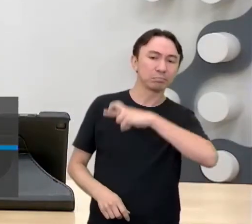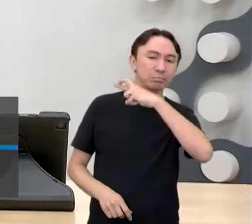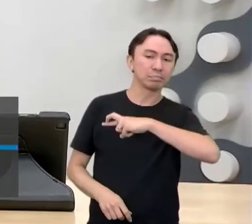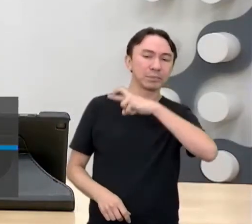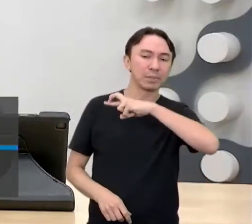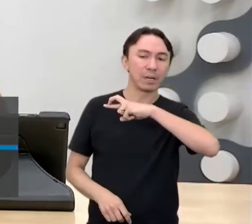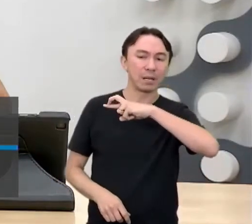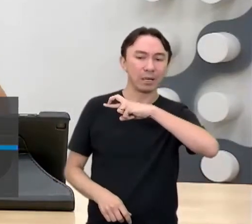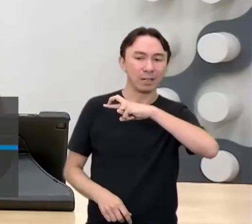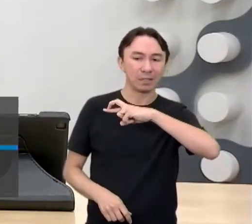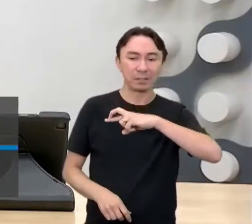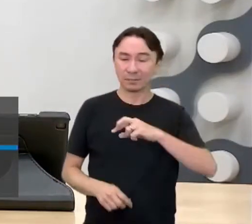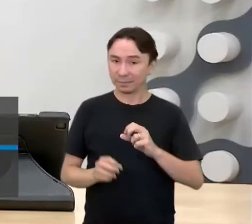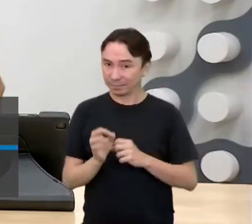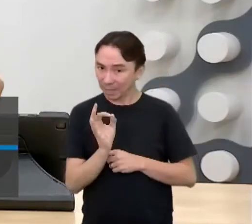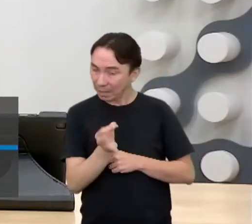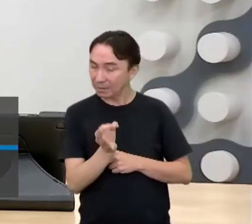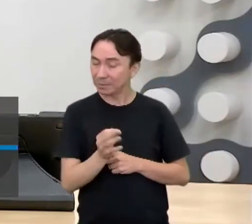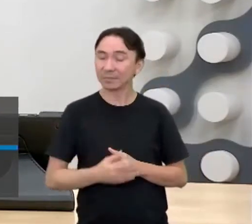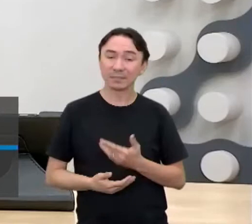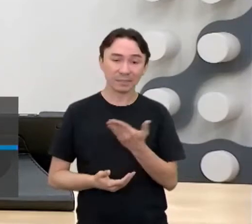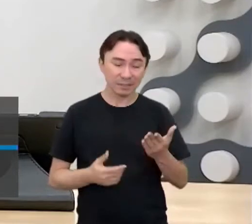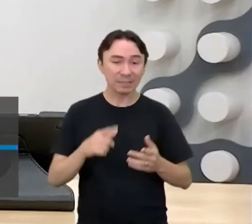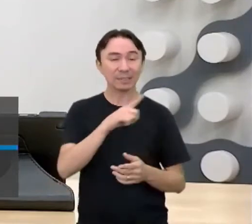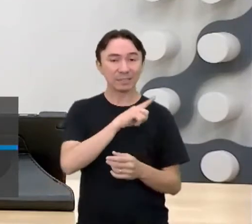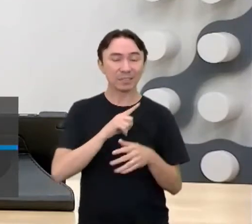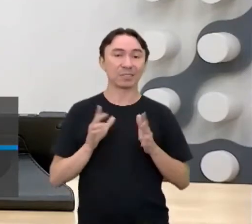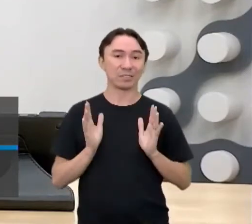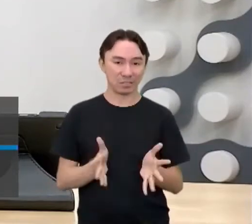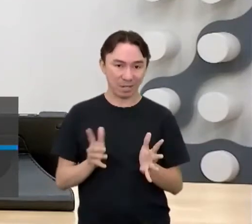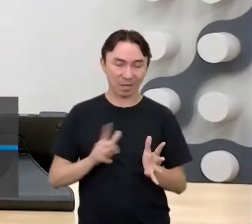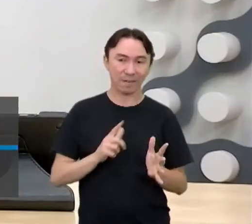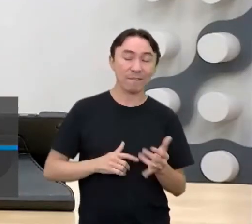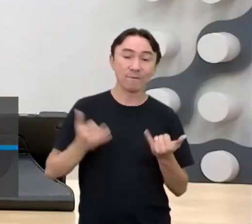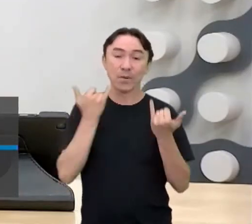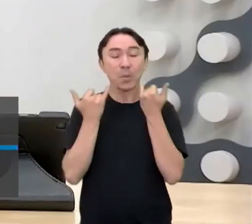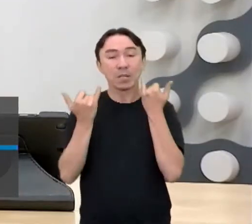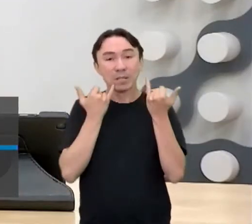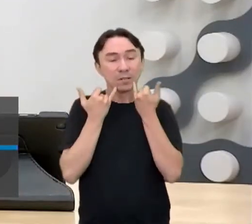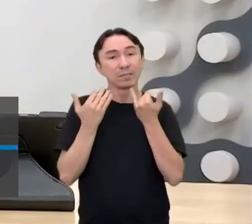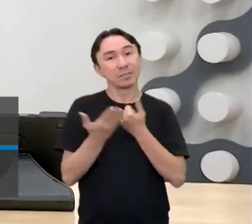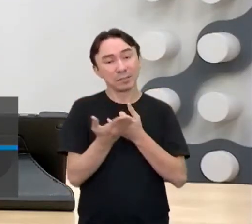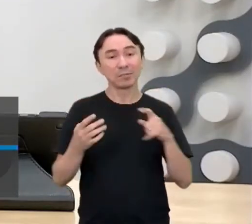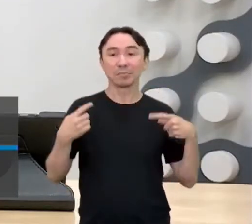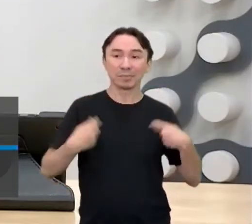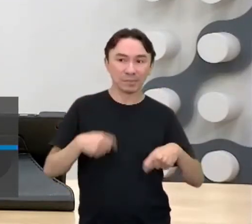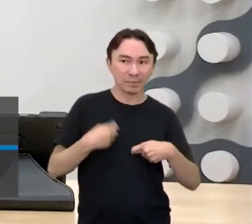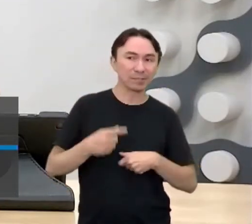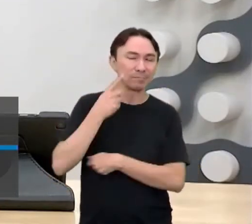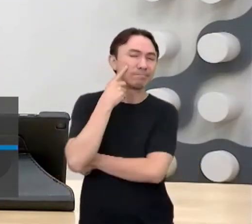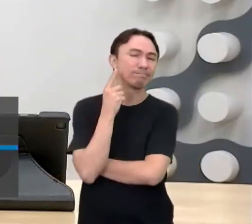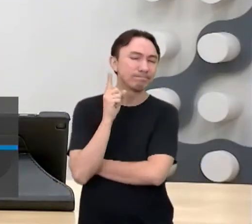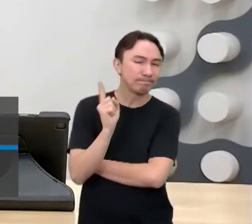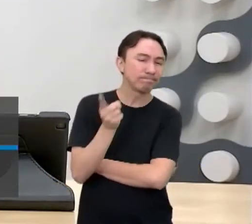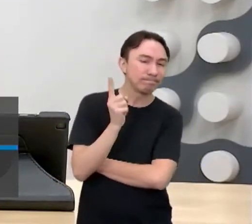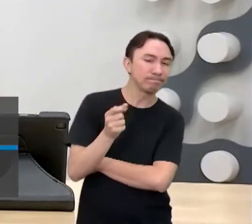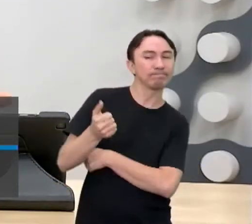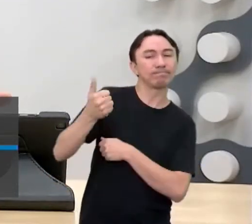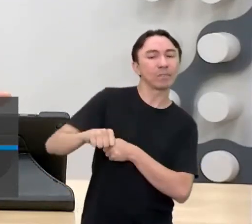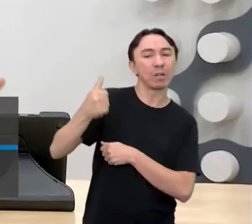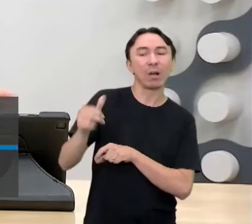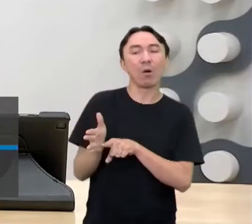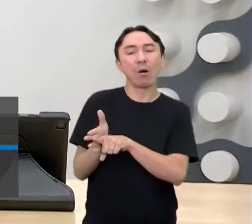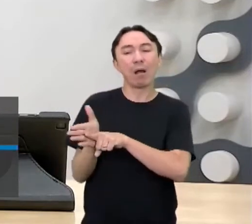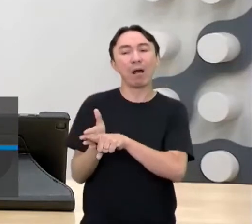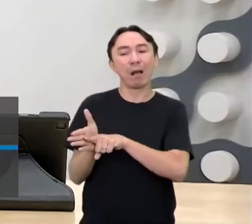partir do momento que você tem ali uma gama de informação, você precisa separar, organizar. Esse é um momento, apesar da nossa aula aqui ser uma aula um